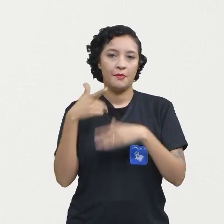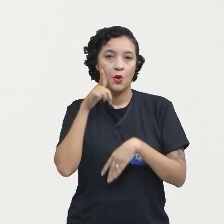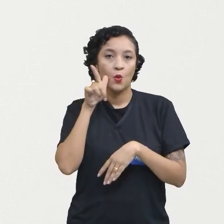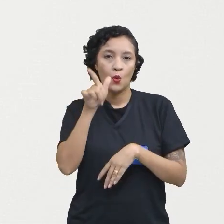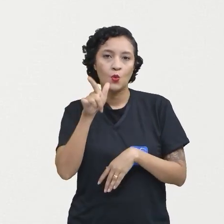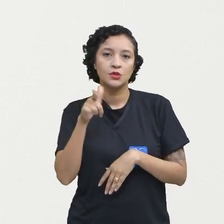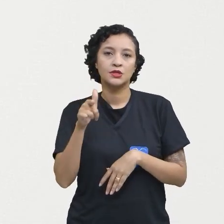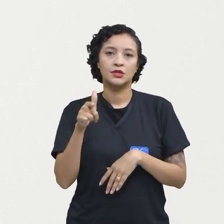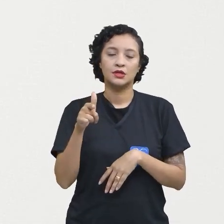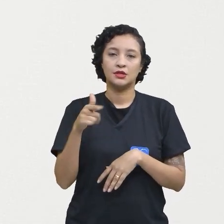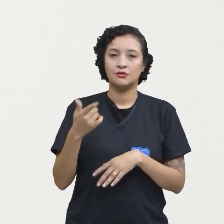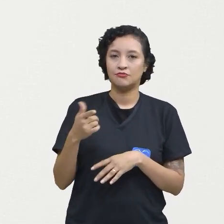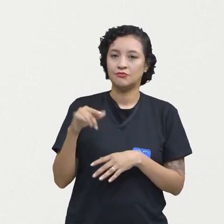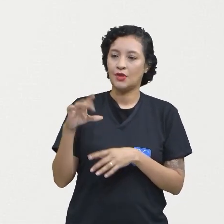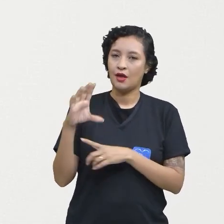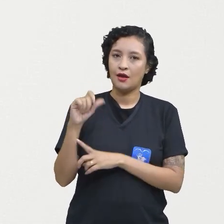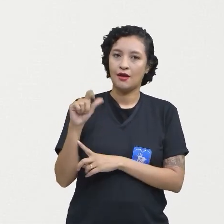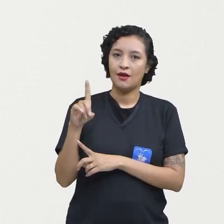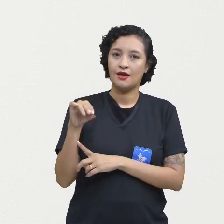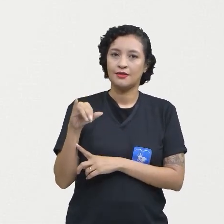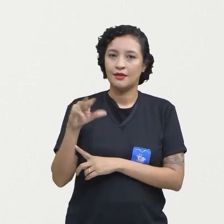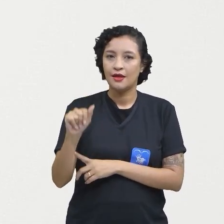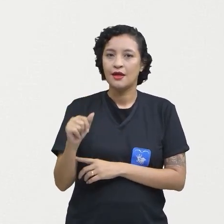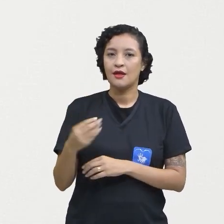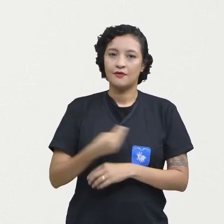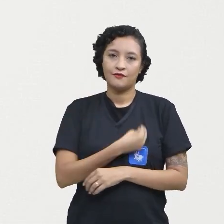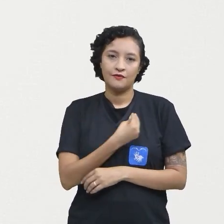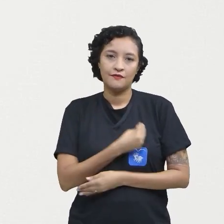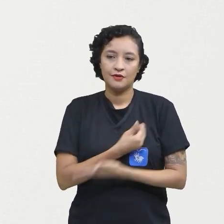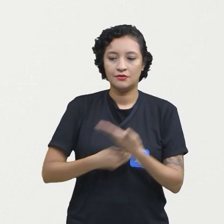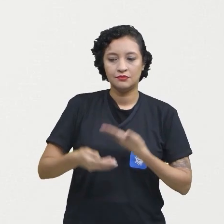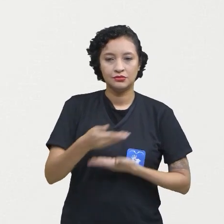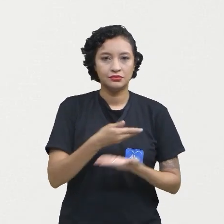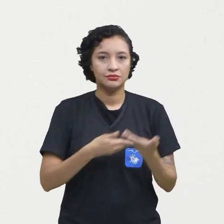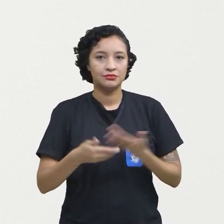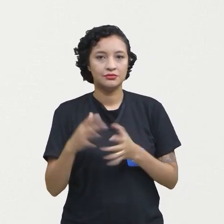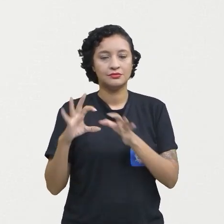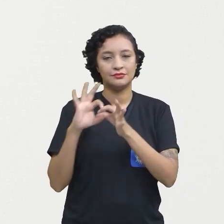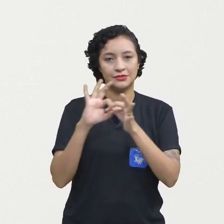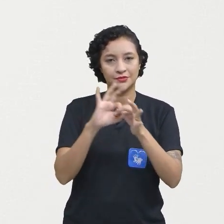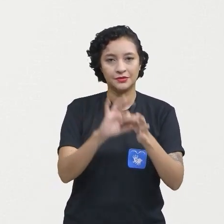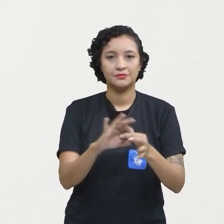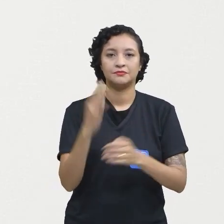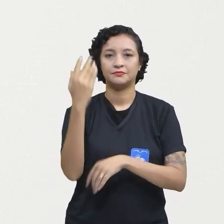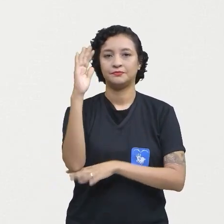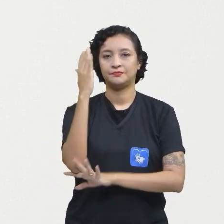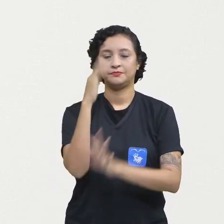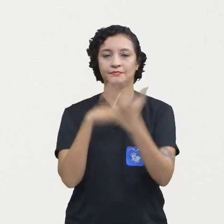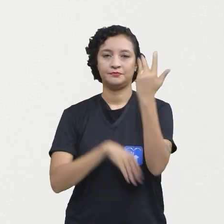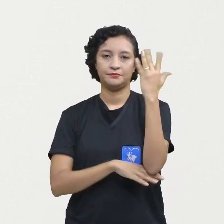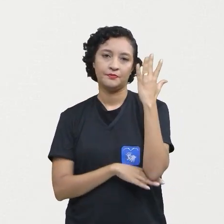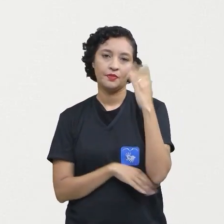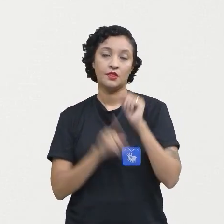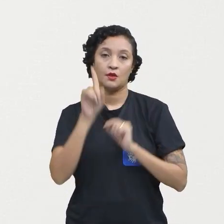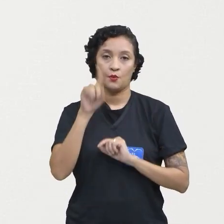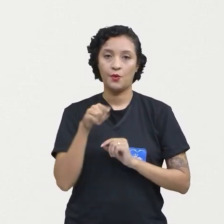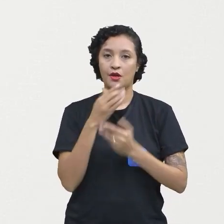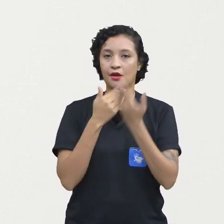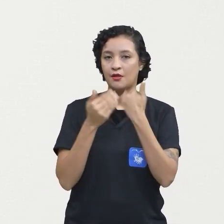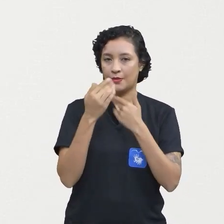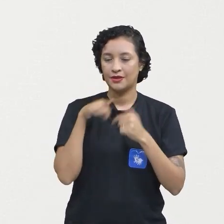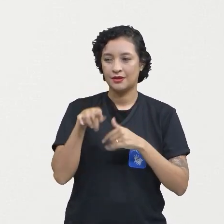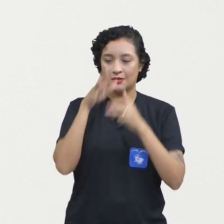para que ele consiga participar da natureza, sendo presa ou sendo predador. Então, a alimentação do animal é necessária para que